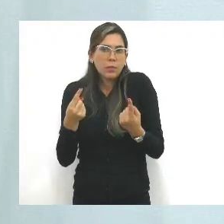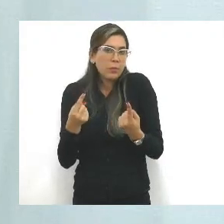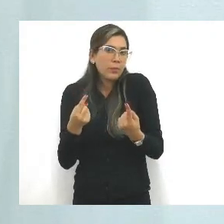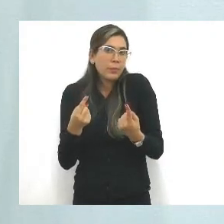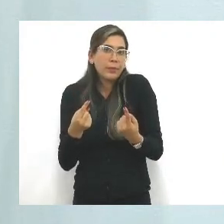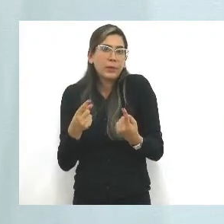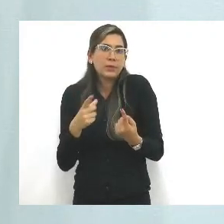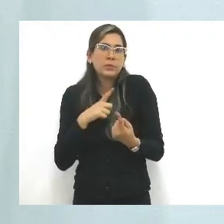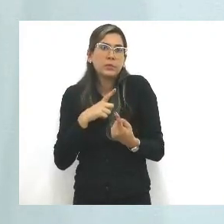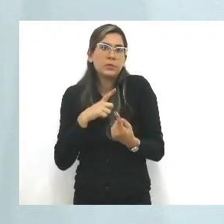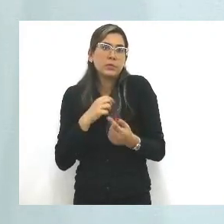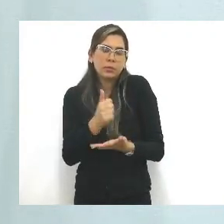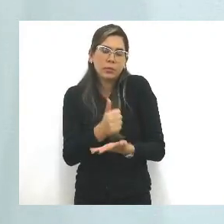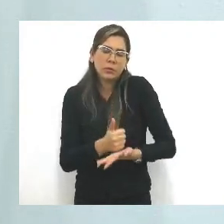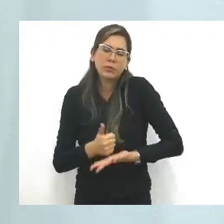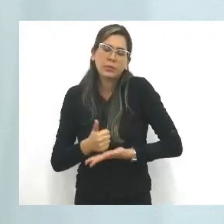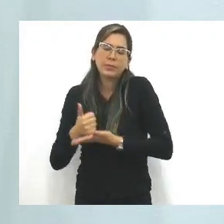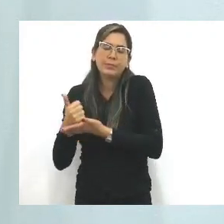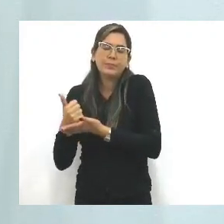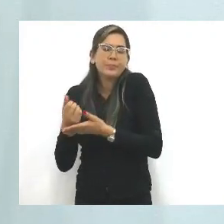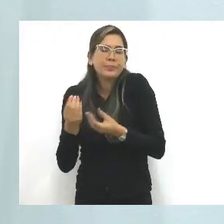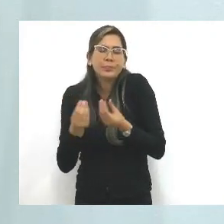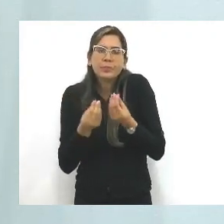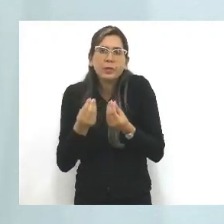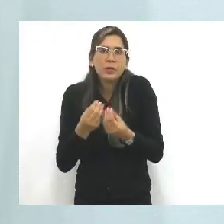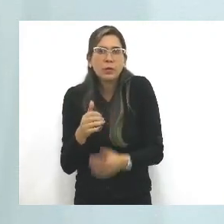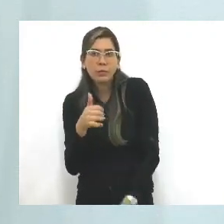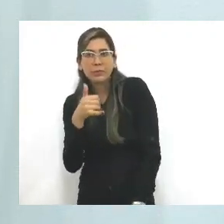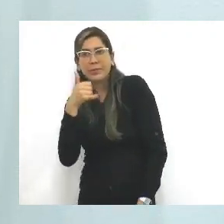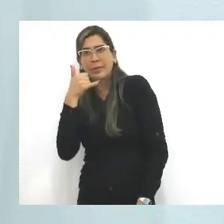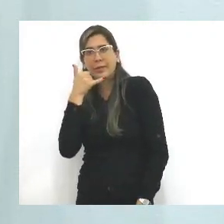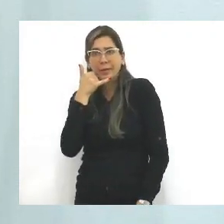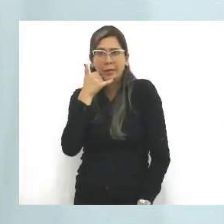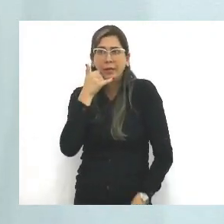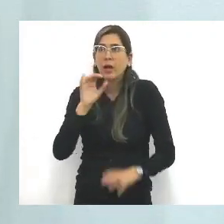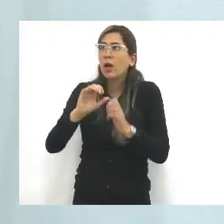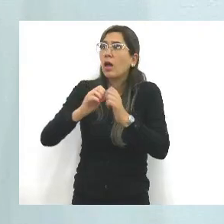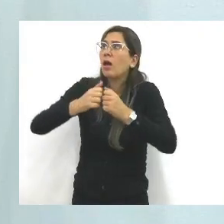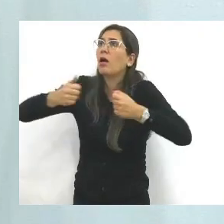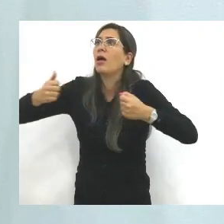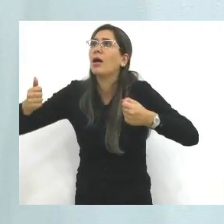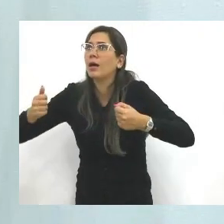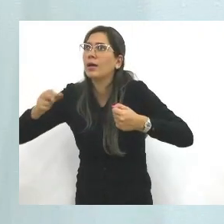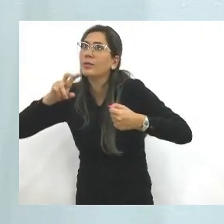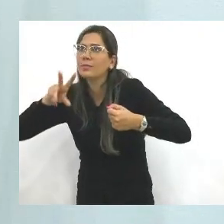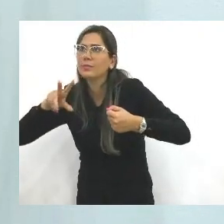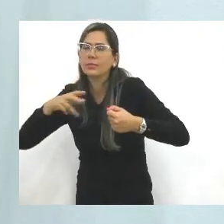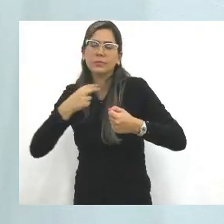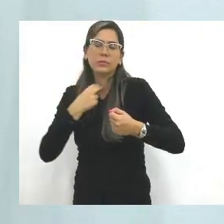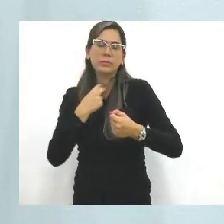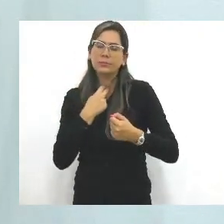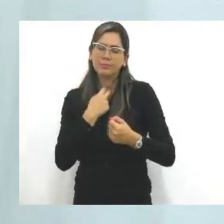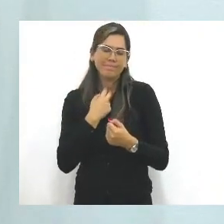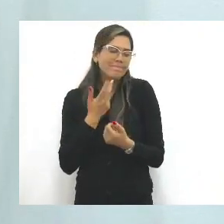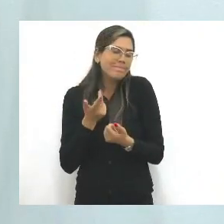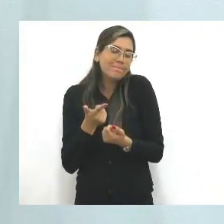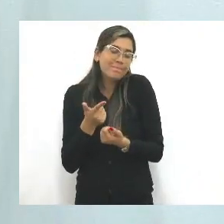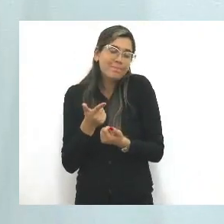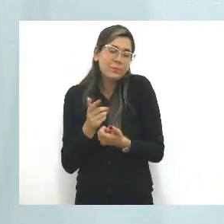ter para você se salvar. Não tem como você pegar um telefone, não tem como você abrir a janela e pedir para o socorro. Tudo